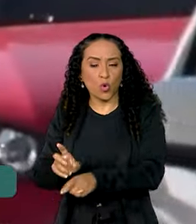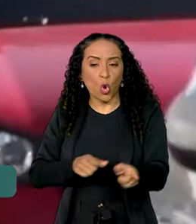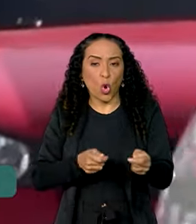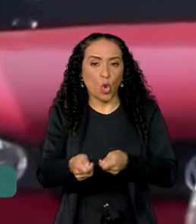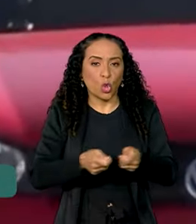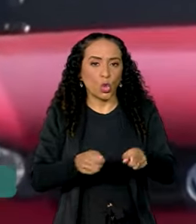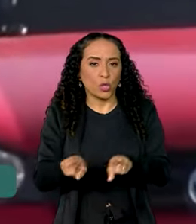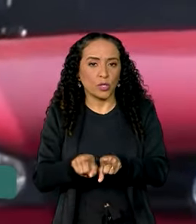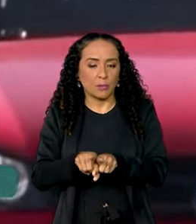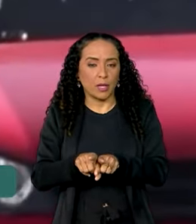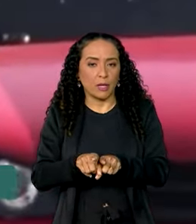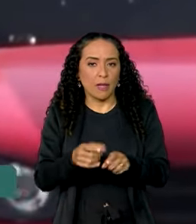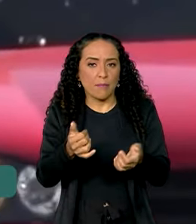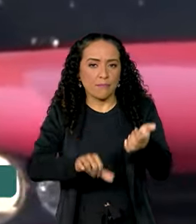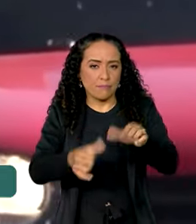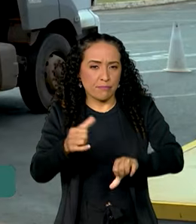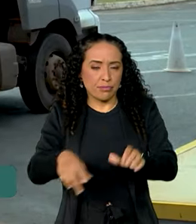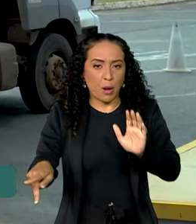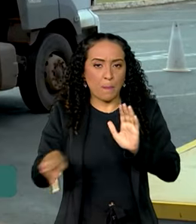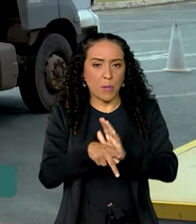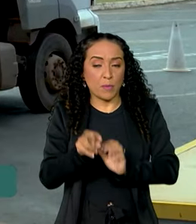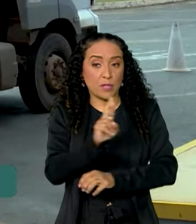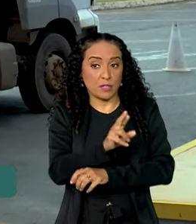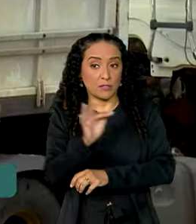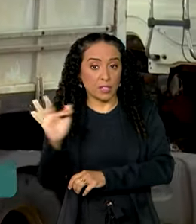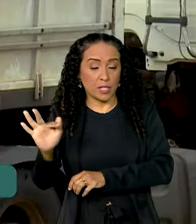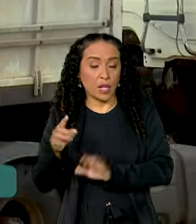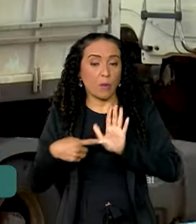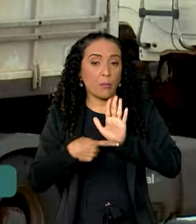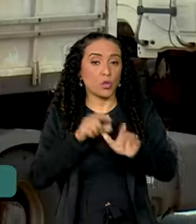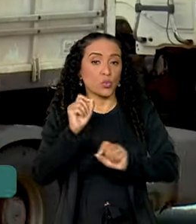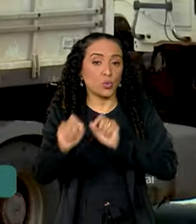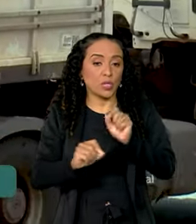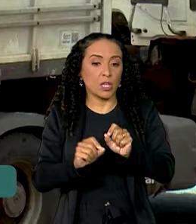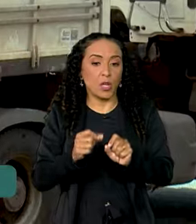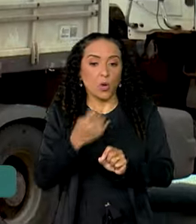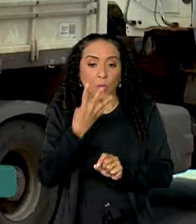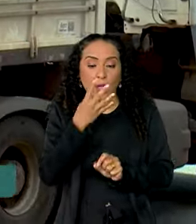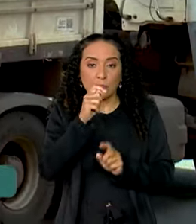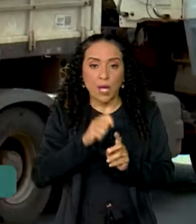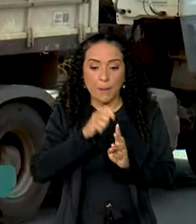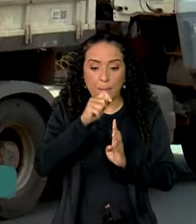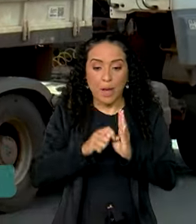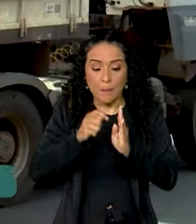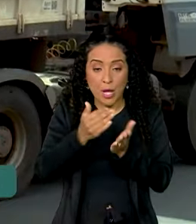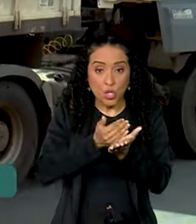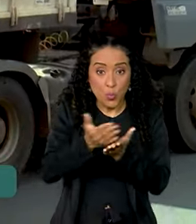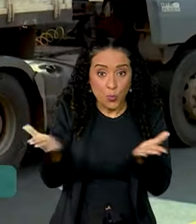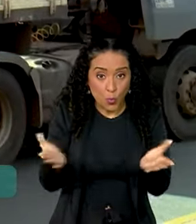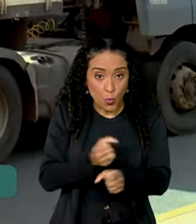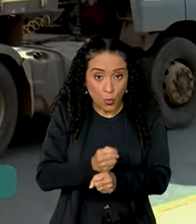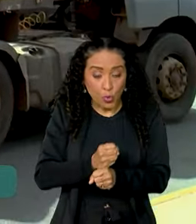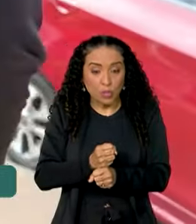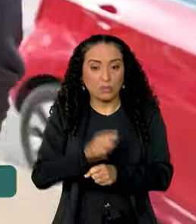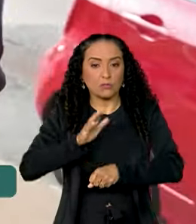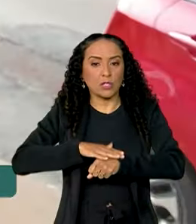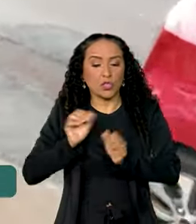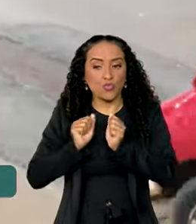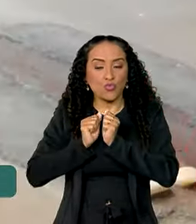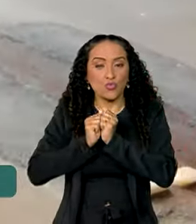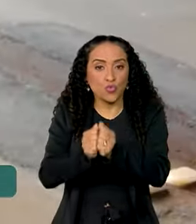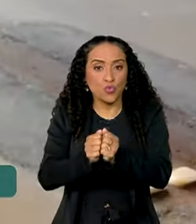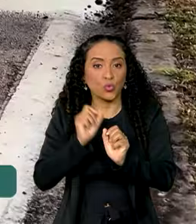controle levantamento da Receita Federal aponta que só nos quatro primeiros meses deste ano uma ação